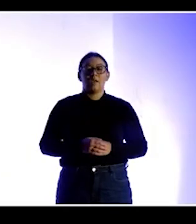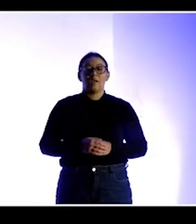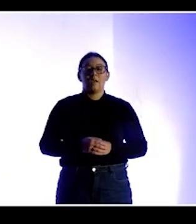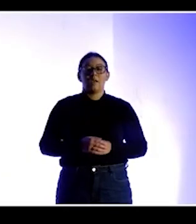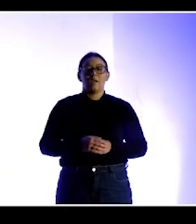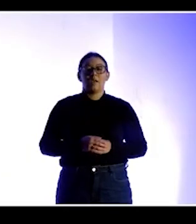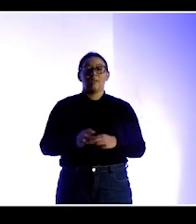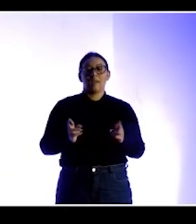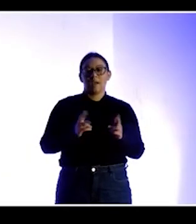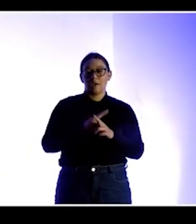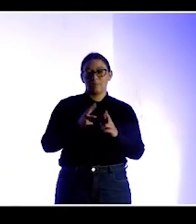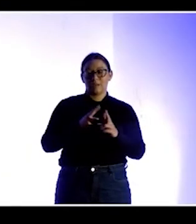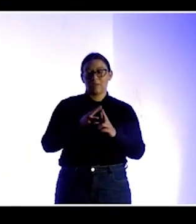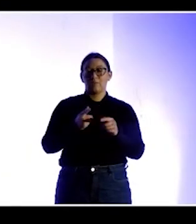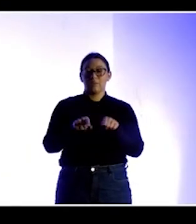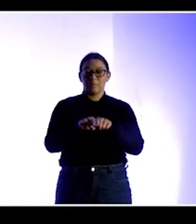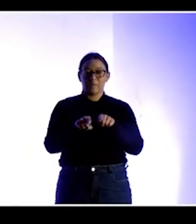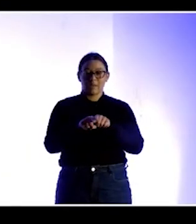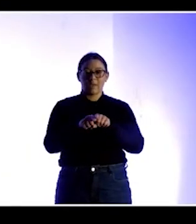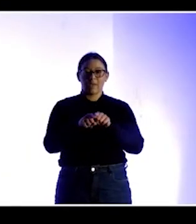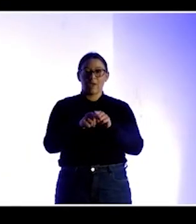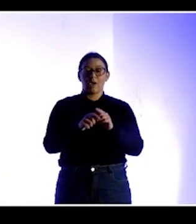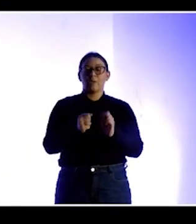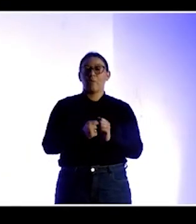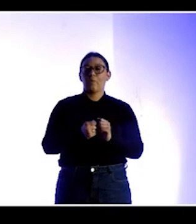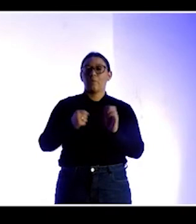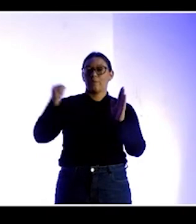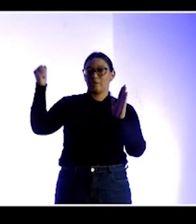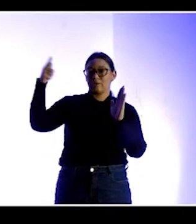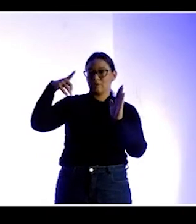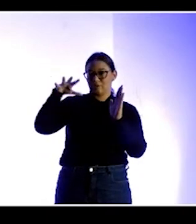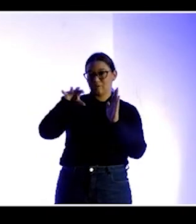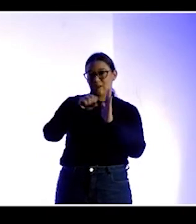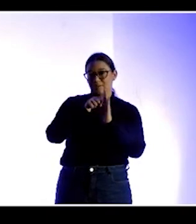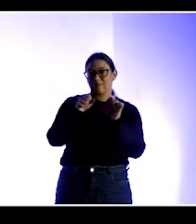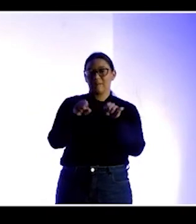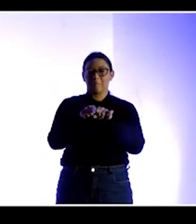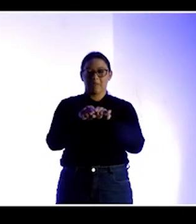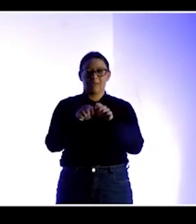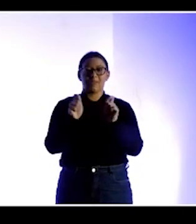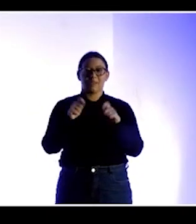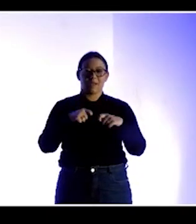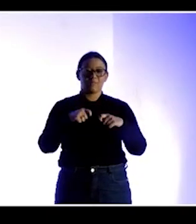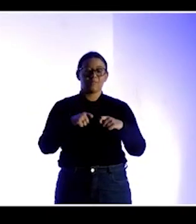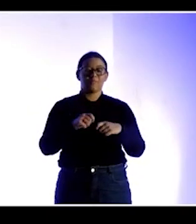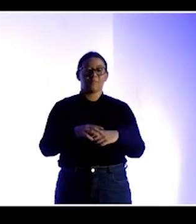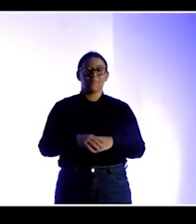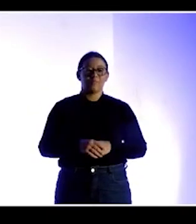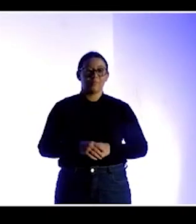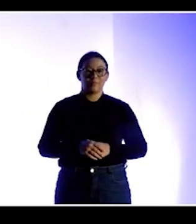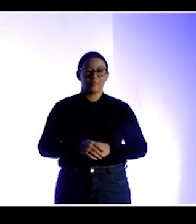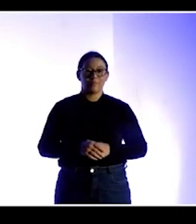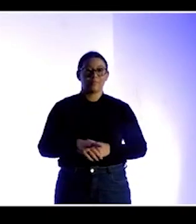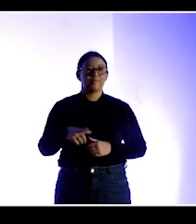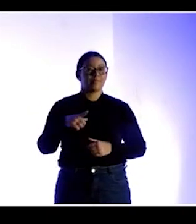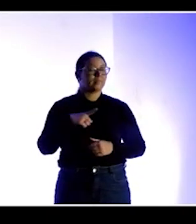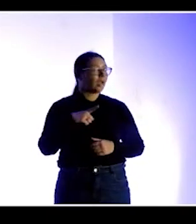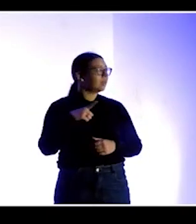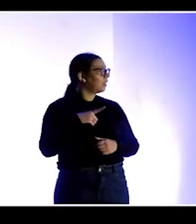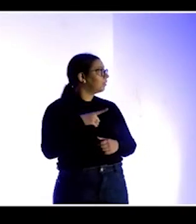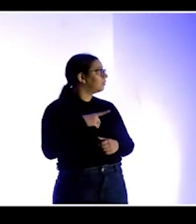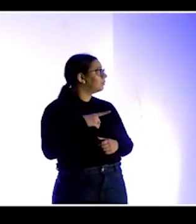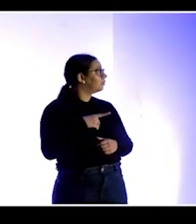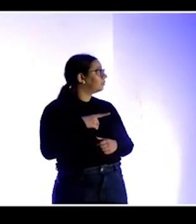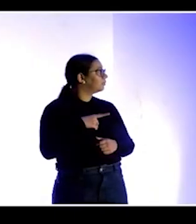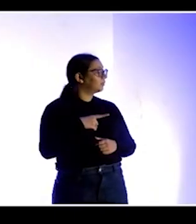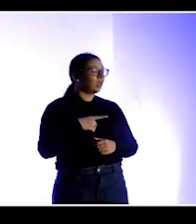à energia solar. Aqui tem um outro uso dessa bateria. Aqui estão as baterias de um